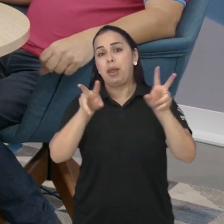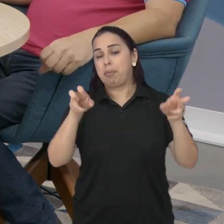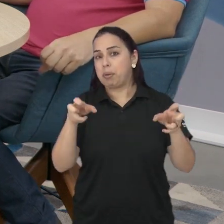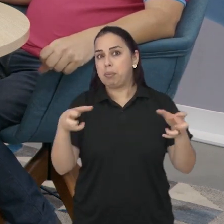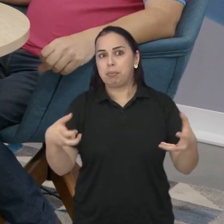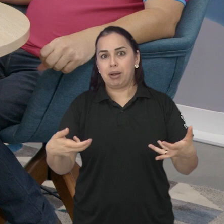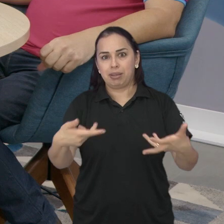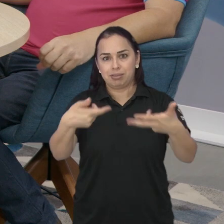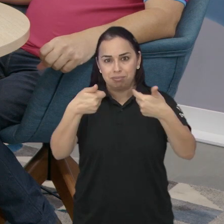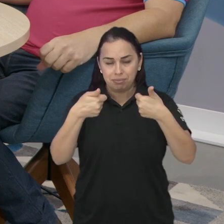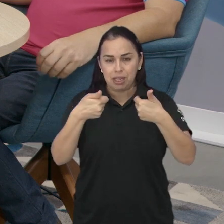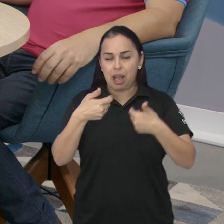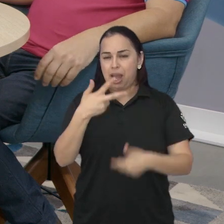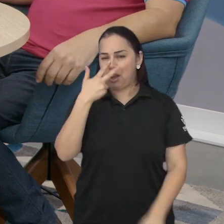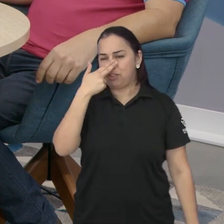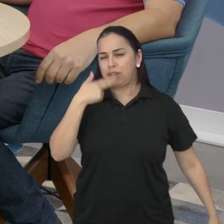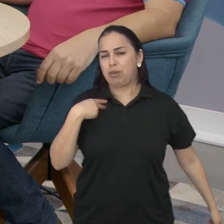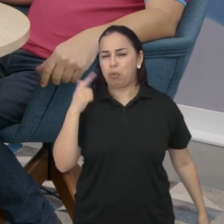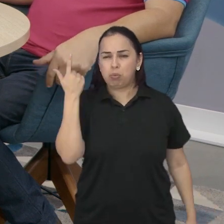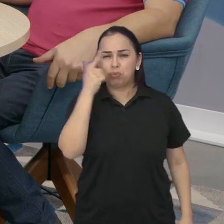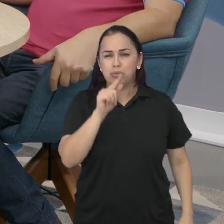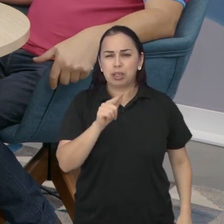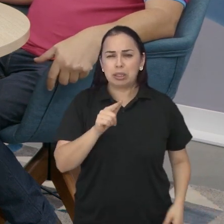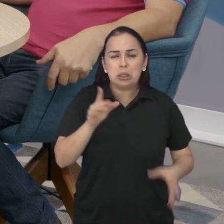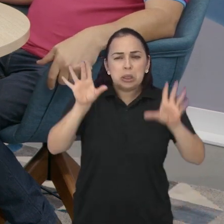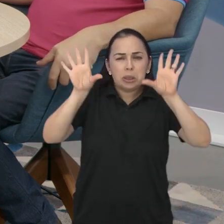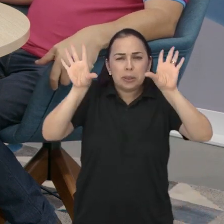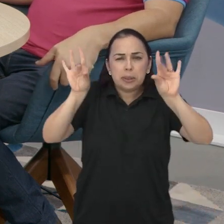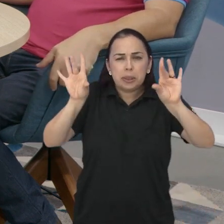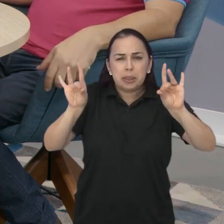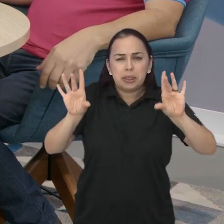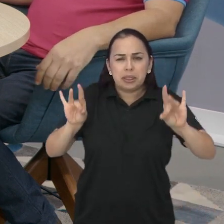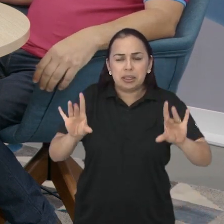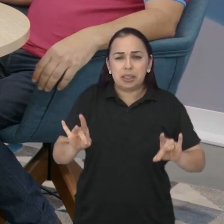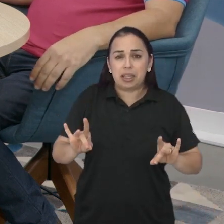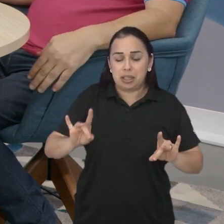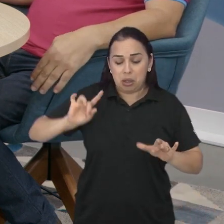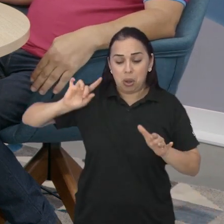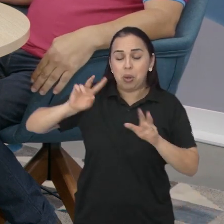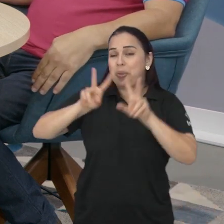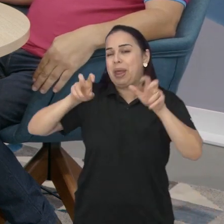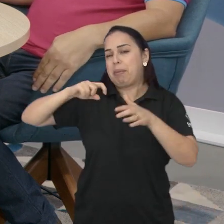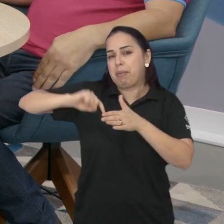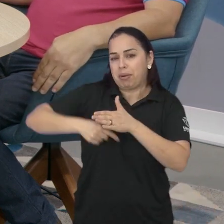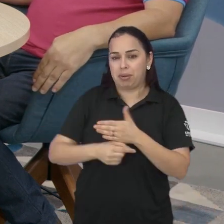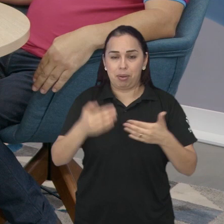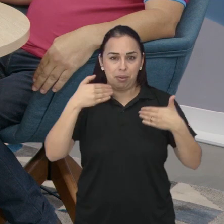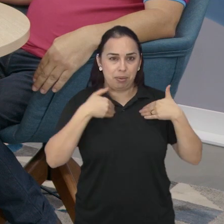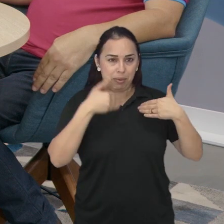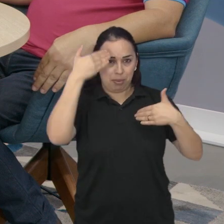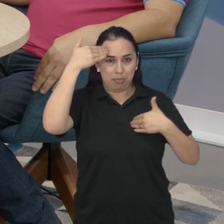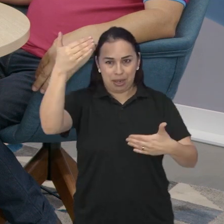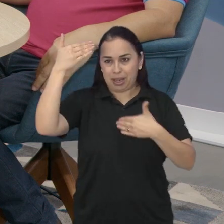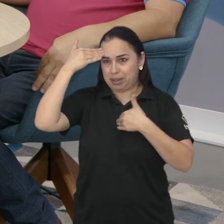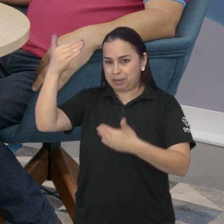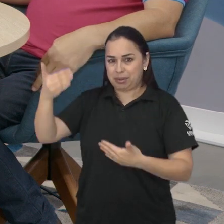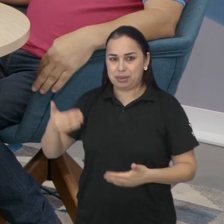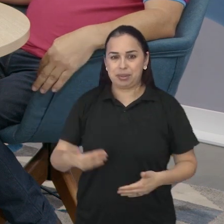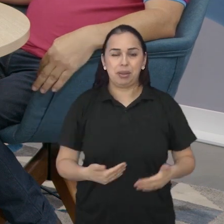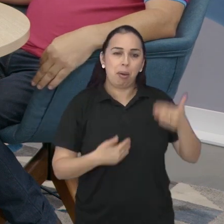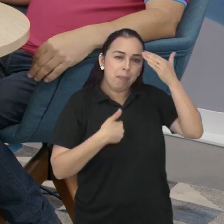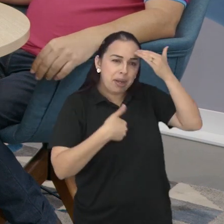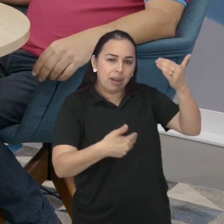riquíssimo. Acho que a gente conseguiu detalhar bastante, aprofundar bastante sobre o tema. Muito obrigada mais uma vez. Muito obrigado a vocês